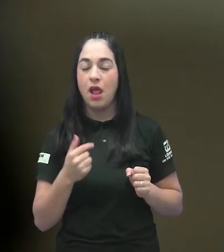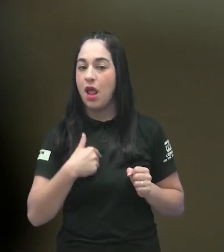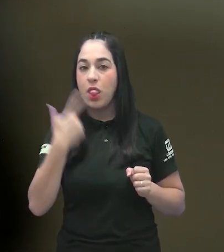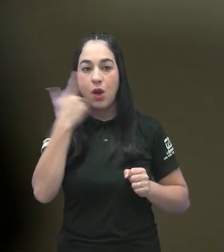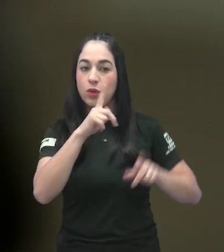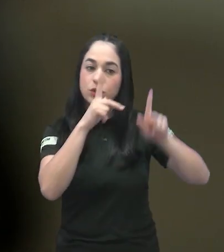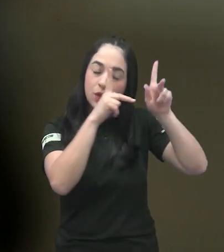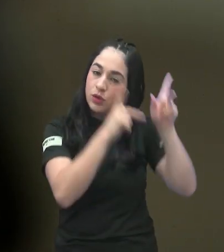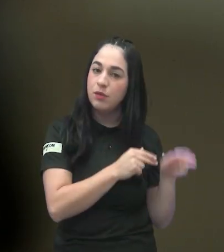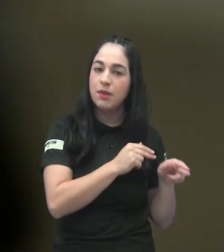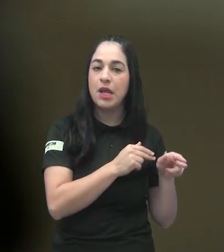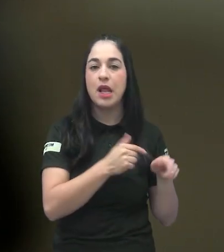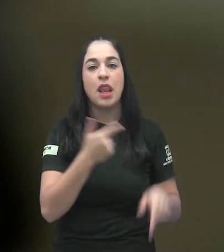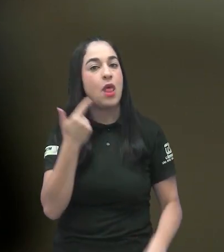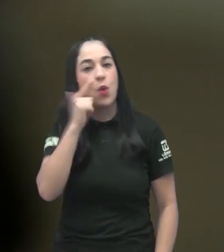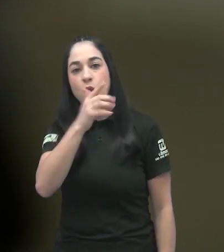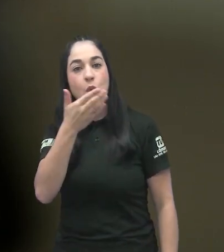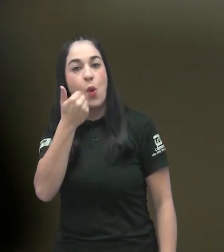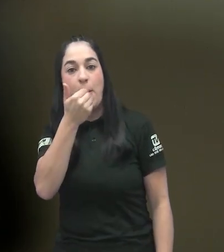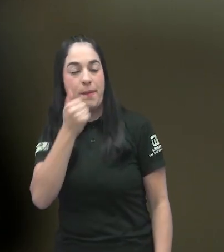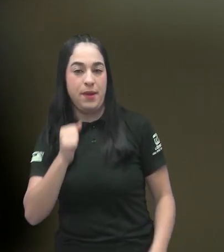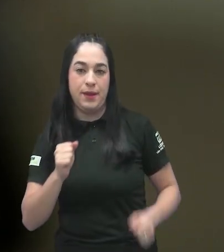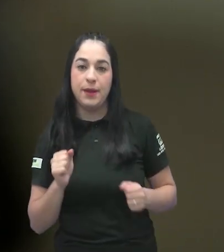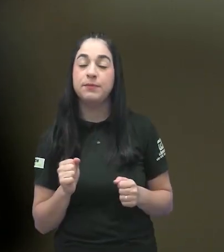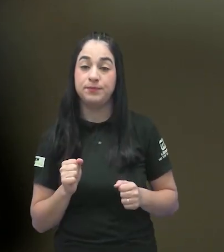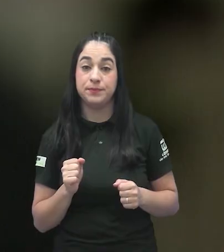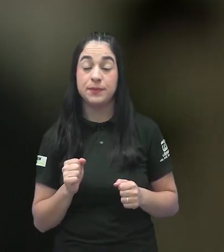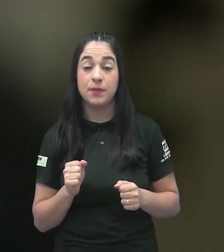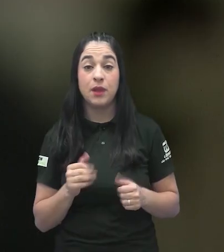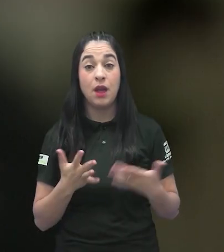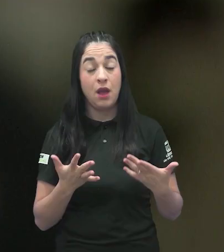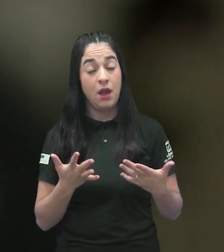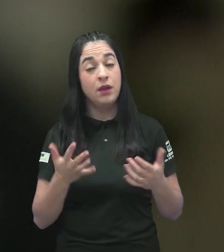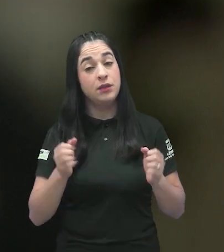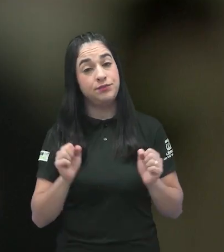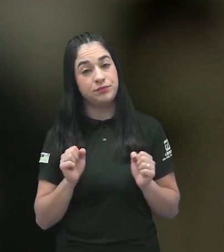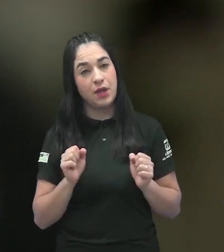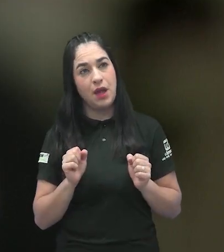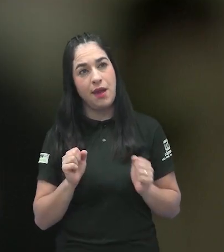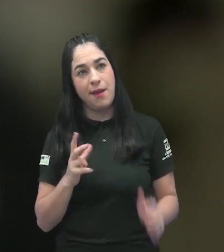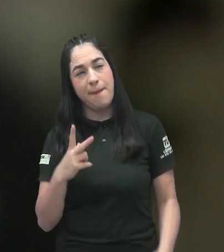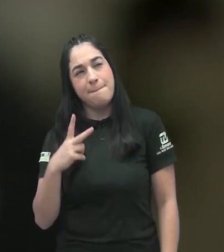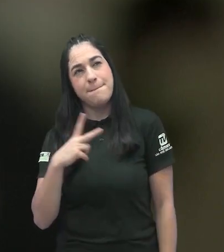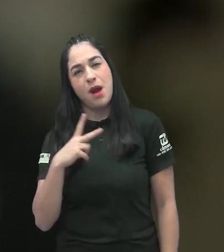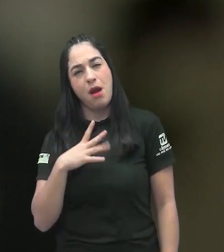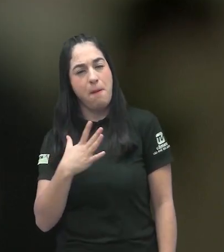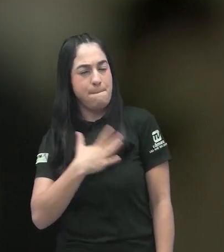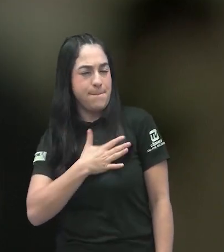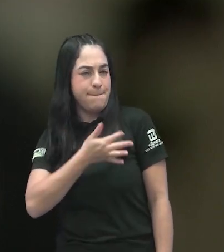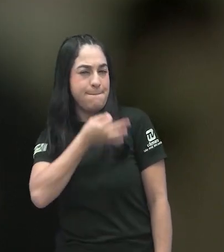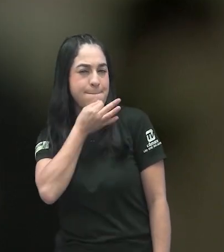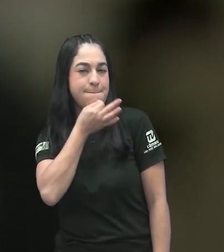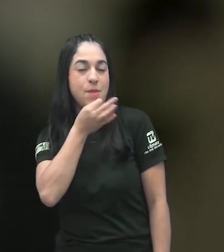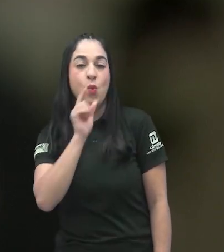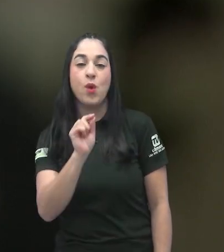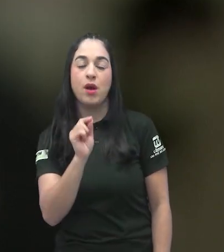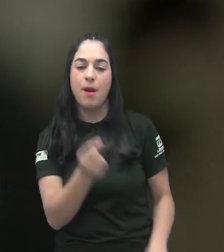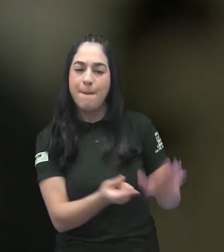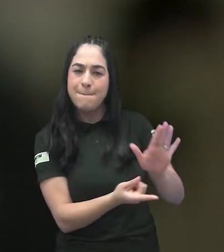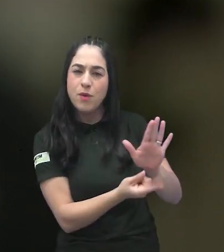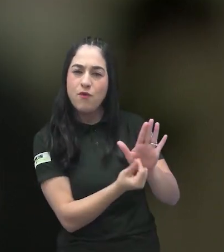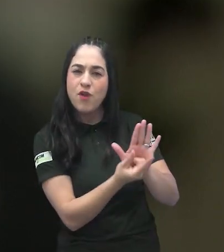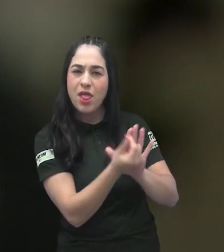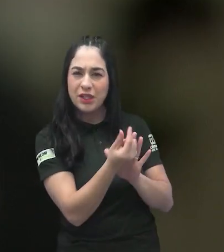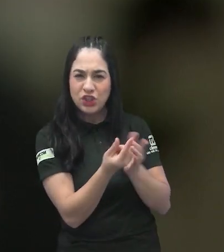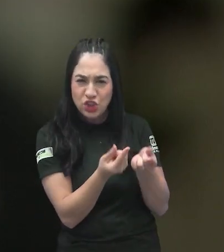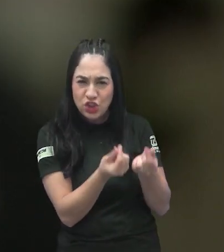apostas. Não dormia mais, não me alimentava mais. Para mim, particularmente, eu acho que o problema financeiro